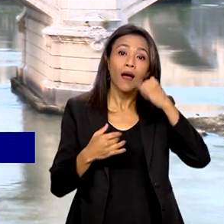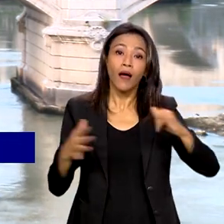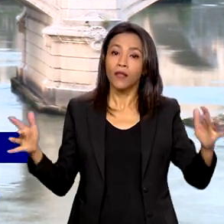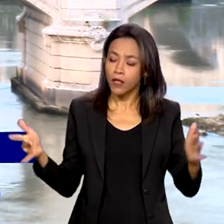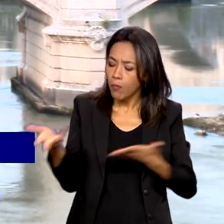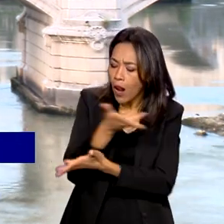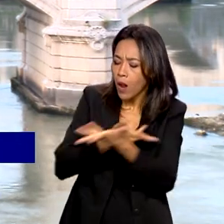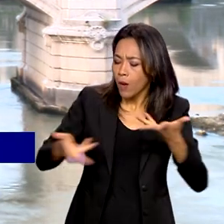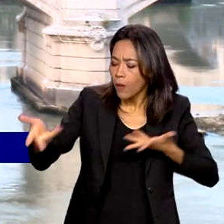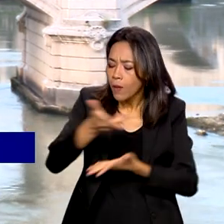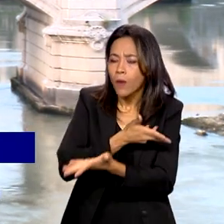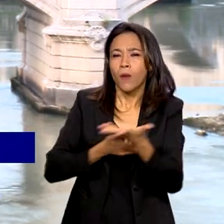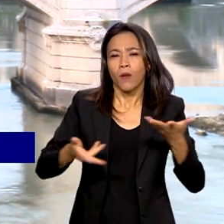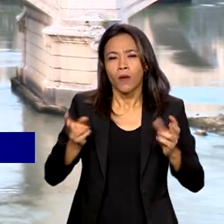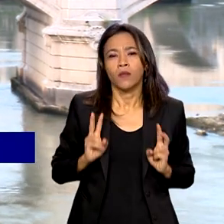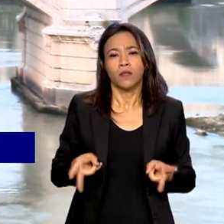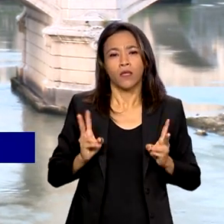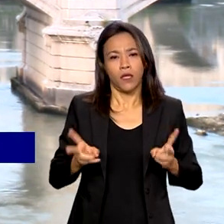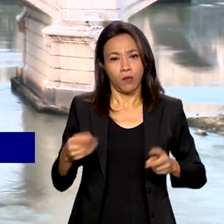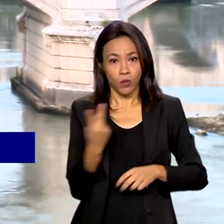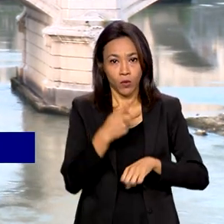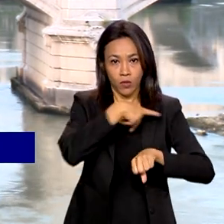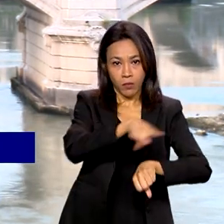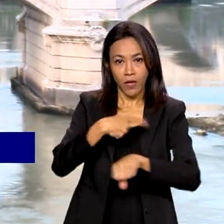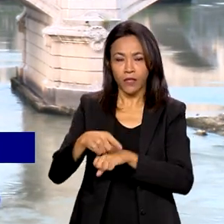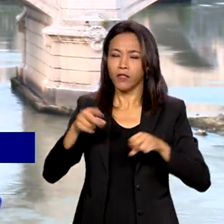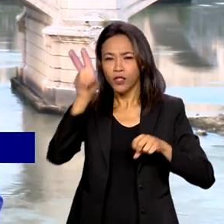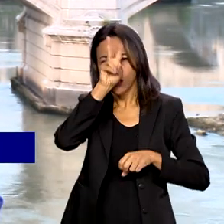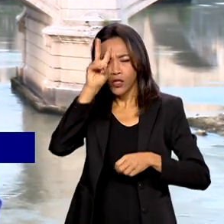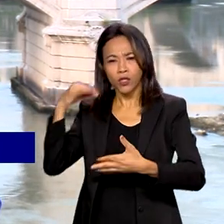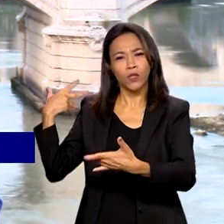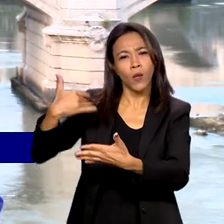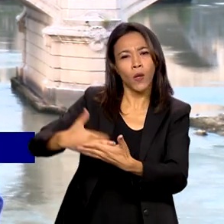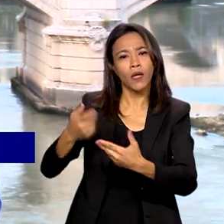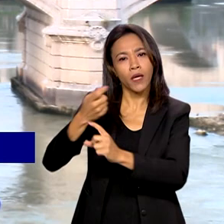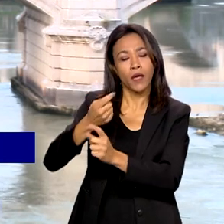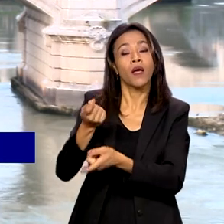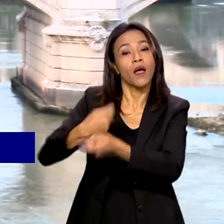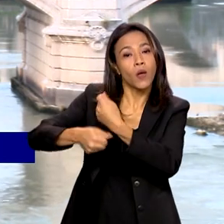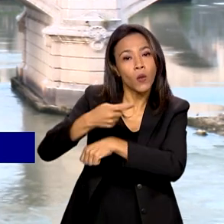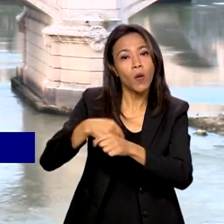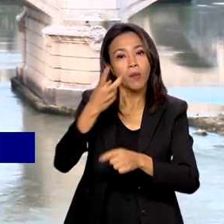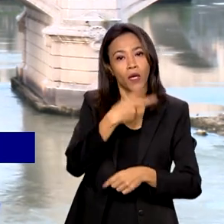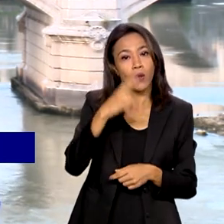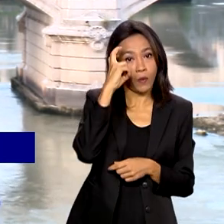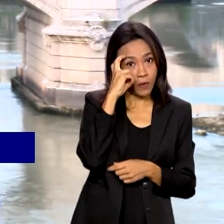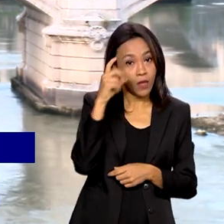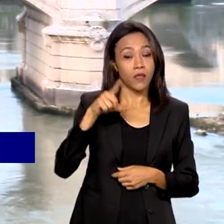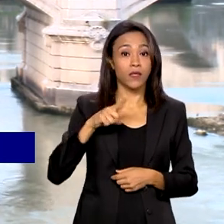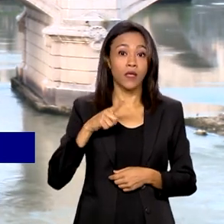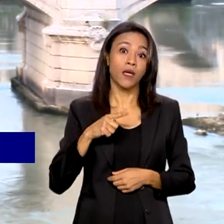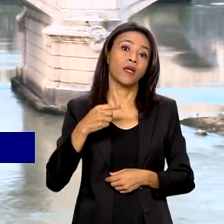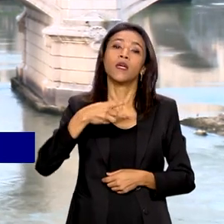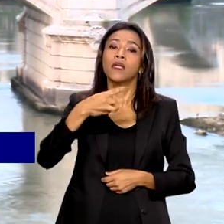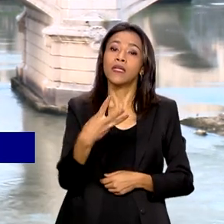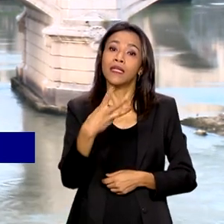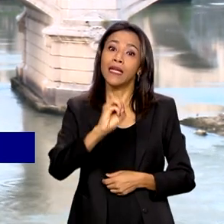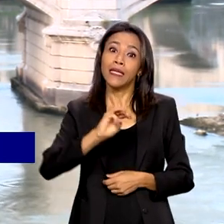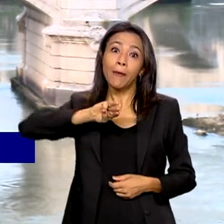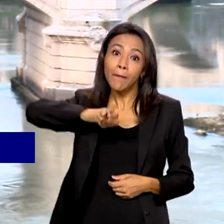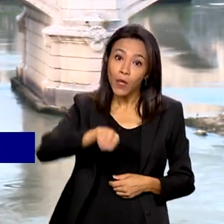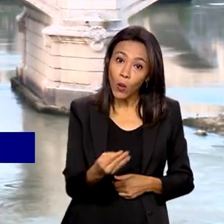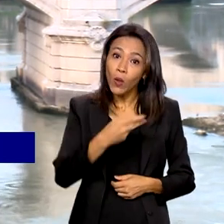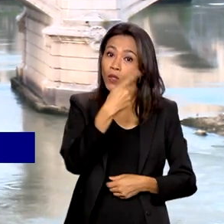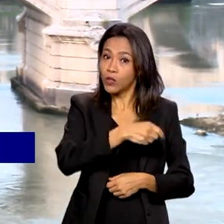com diversas afinidades históricas, econômicas e culturais. O Brasil possui cerca de 30 milhões de descendentes